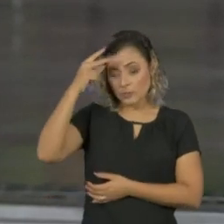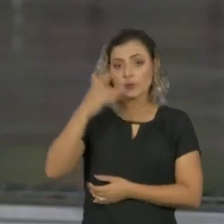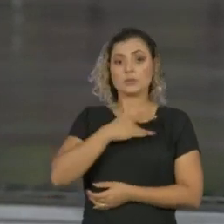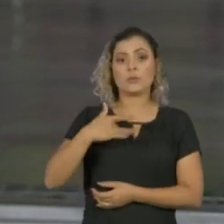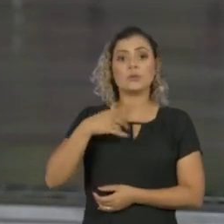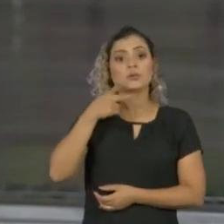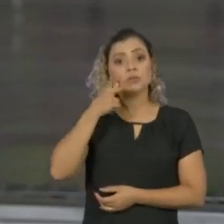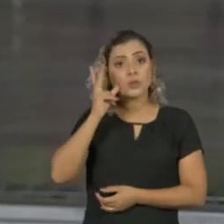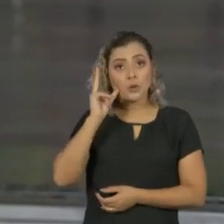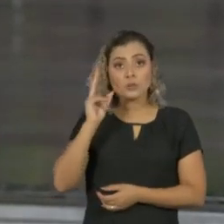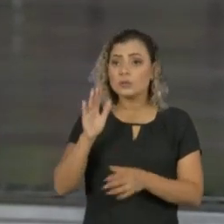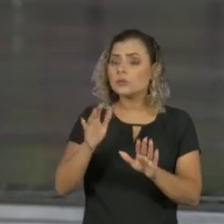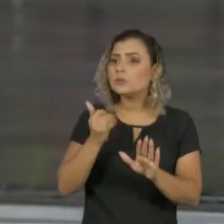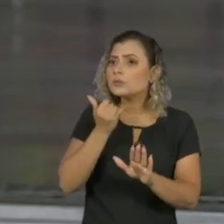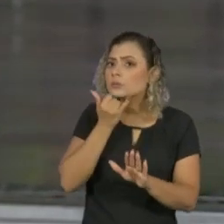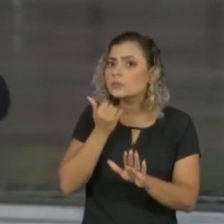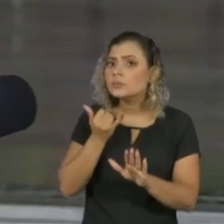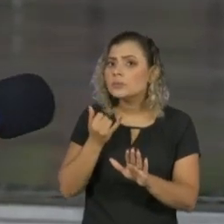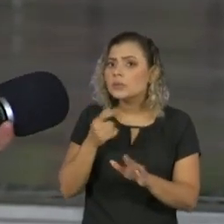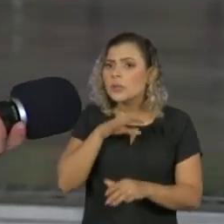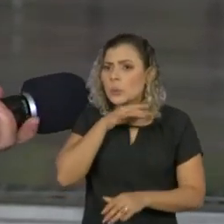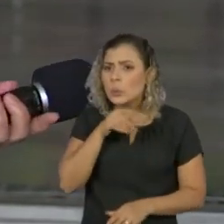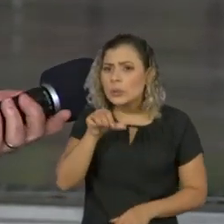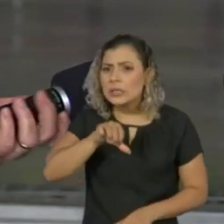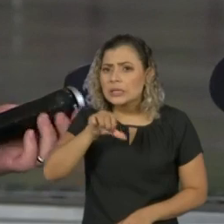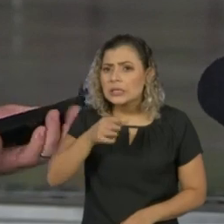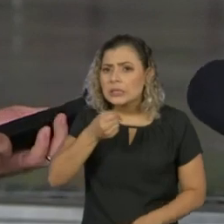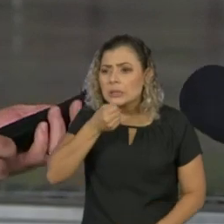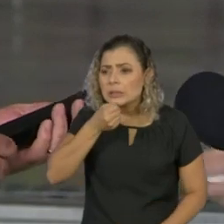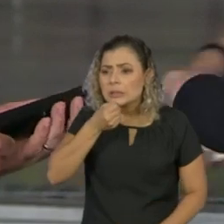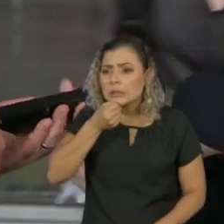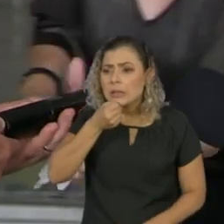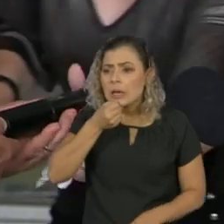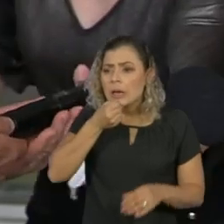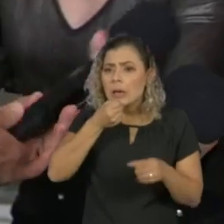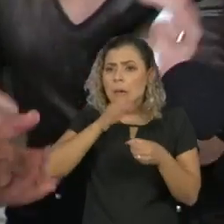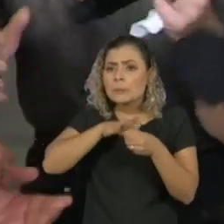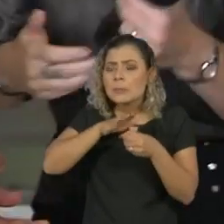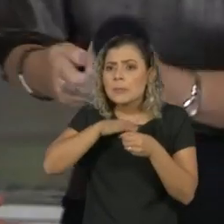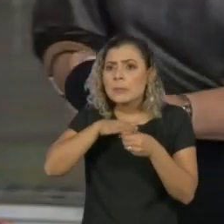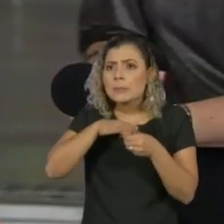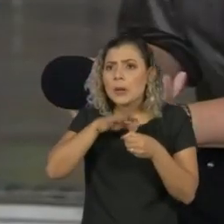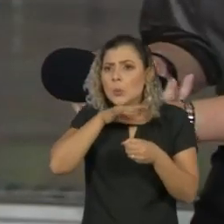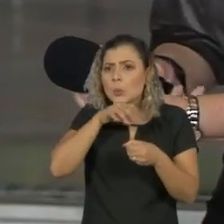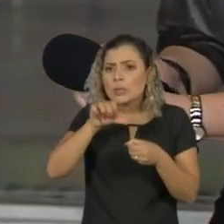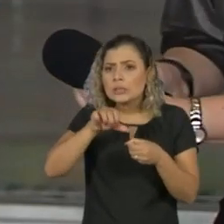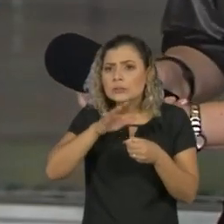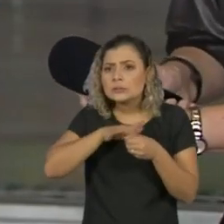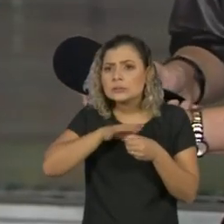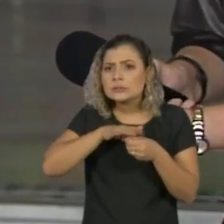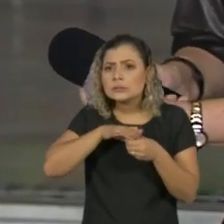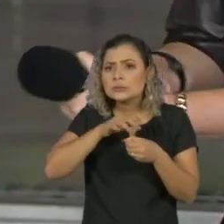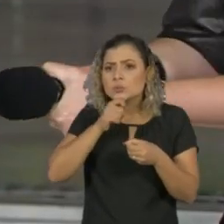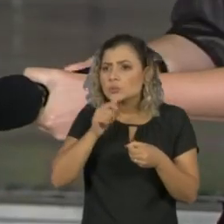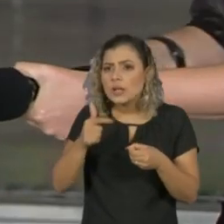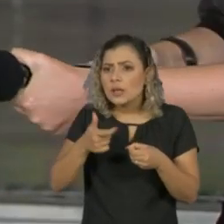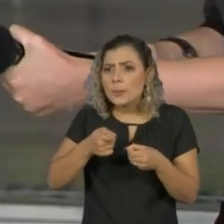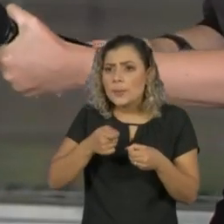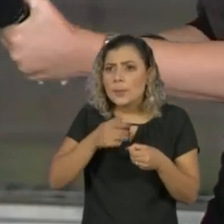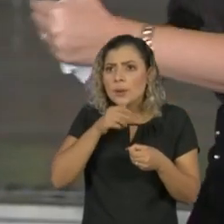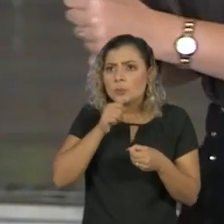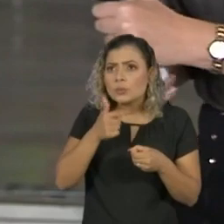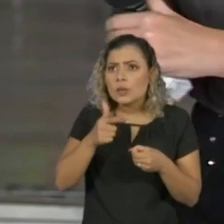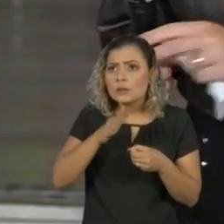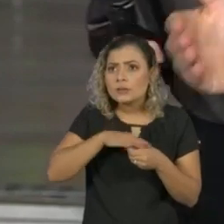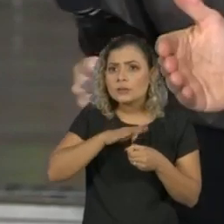anteontem. Desculpa, secretário. É aqui, esse botãozinho aqui tem que estar para cima. Esse não tem o botão.